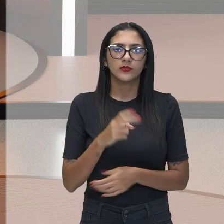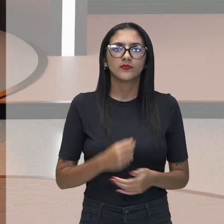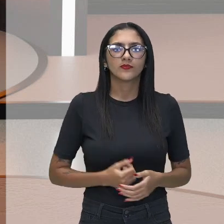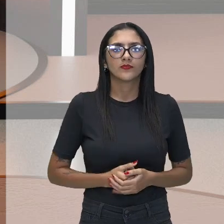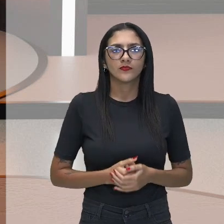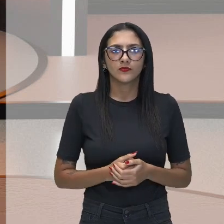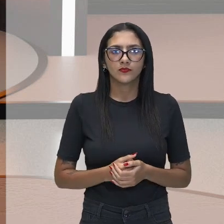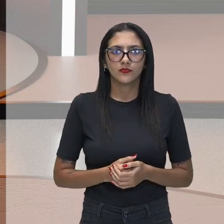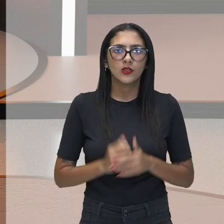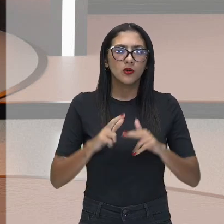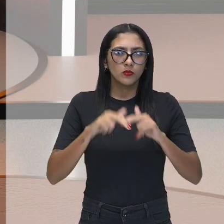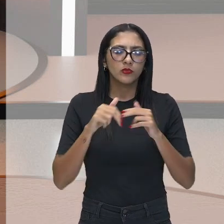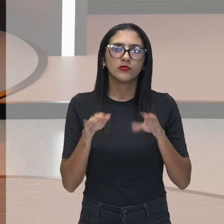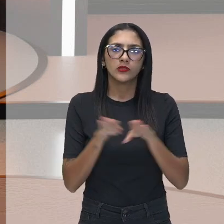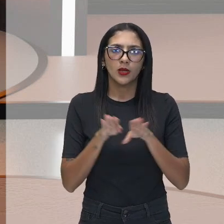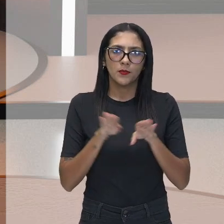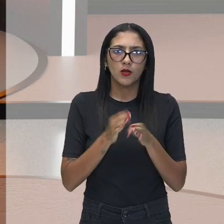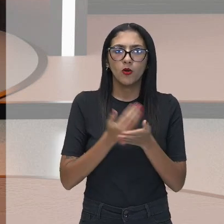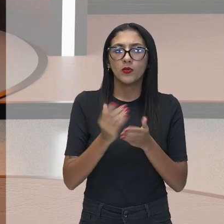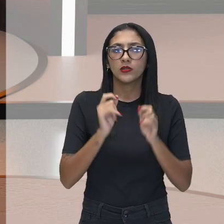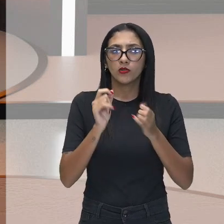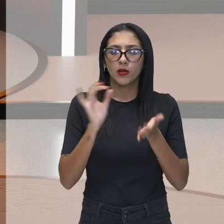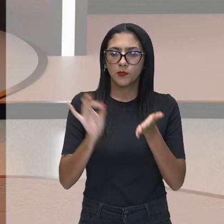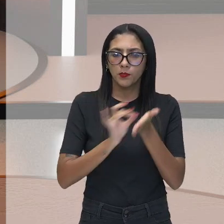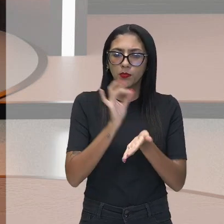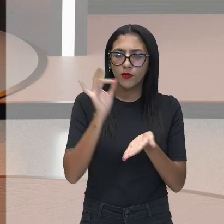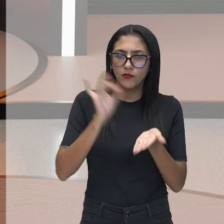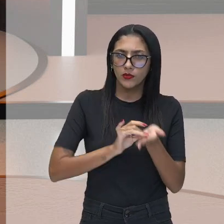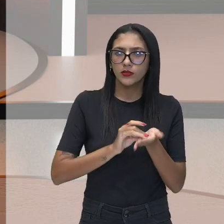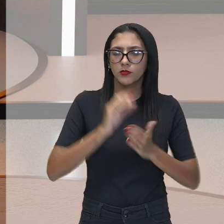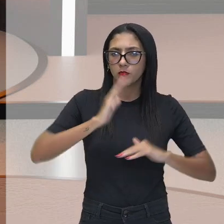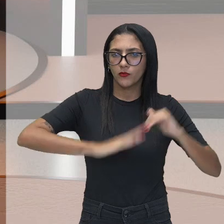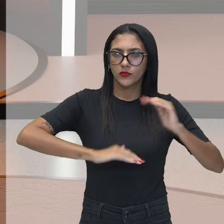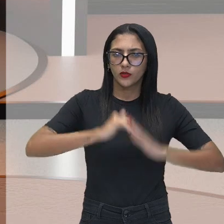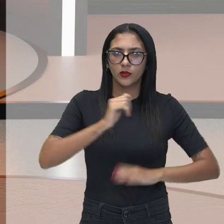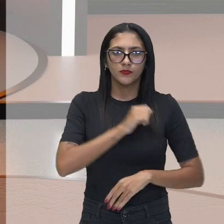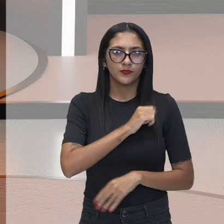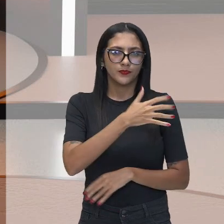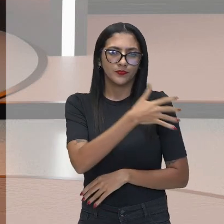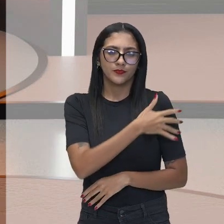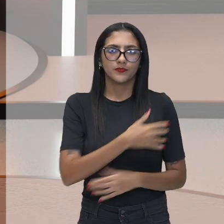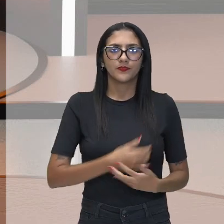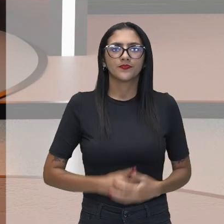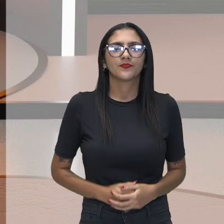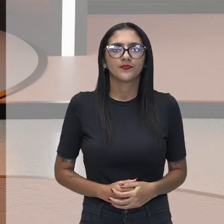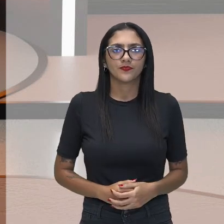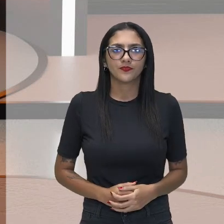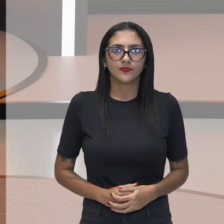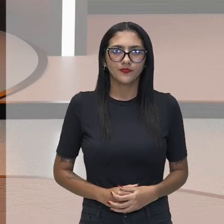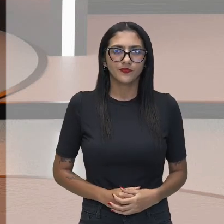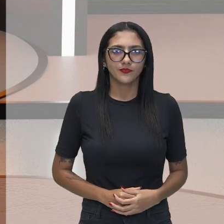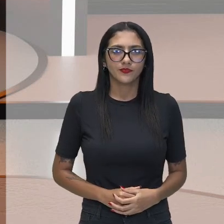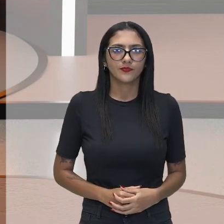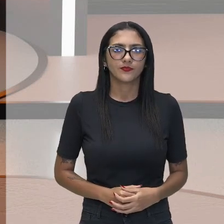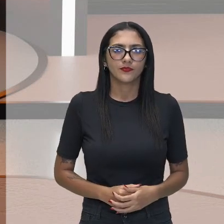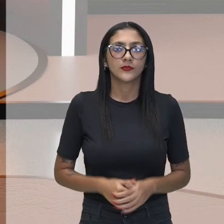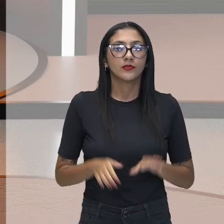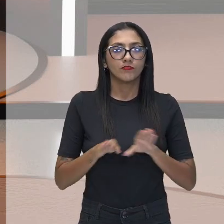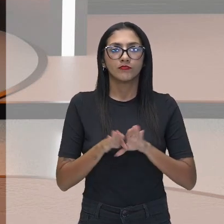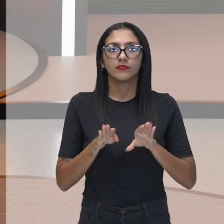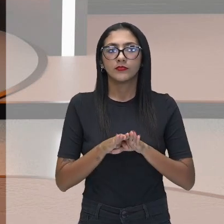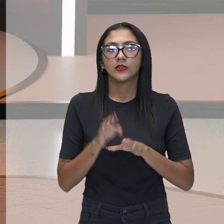de profissionalização dessa categoria. E, por último, como causa, que nós, inclusive, já comentamos, nós temos